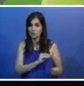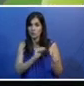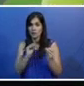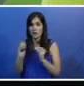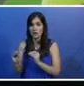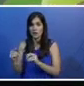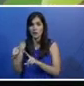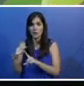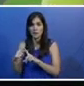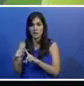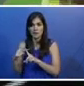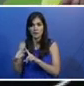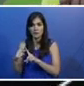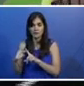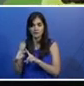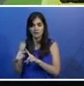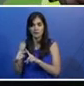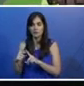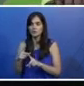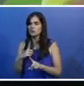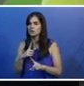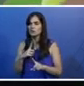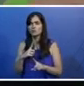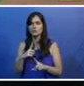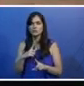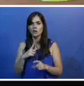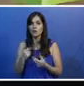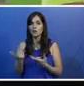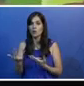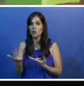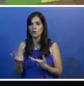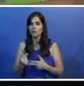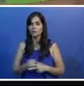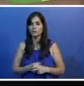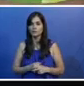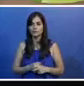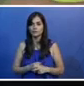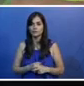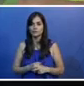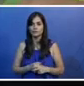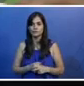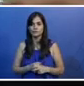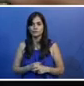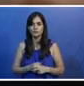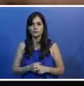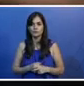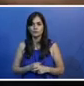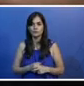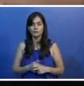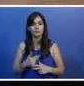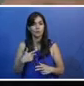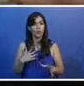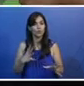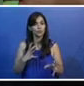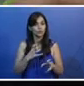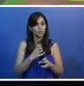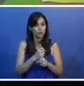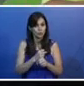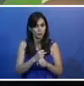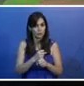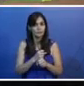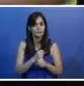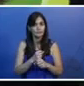Mais 3x², não tem termos semelhantes. Então eu vou juntar os que eu posso, esses